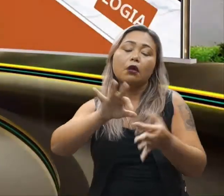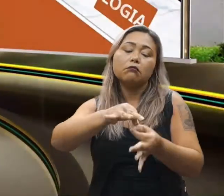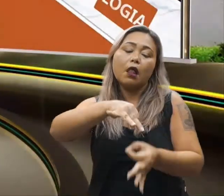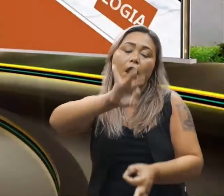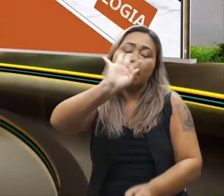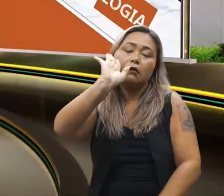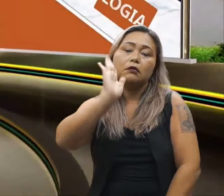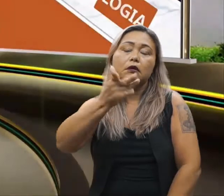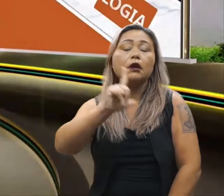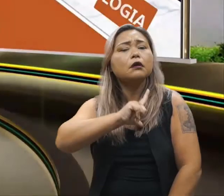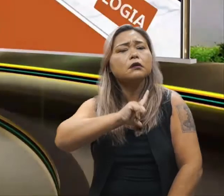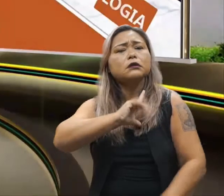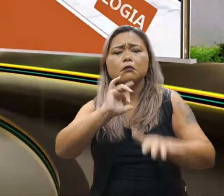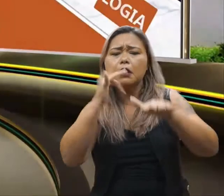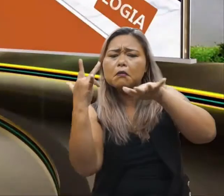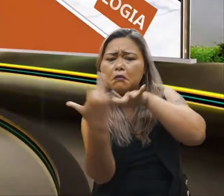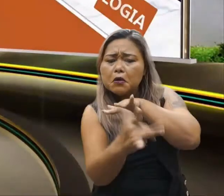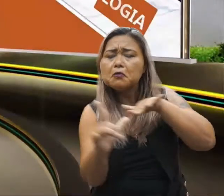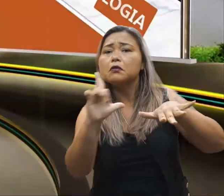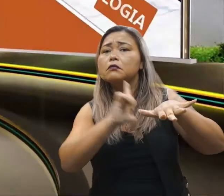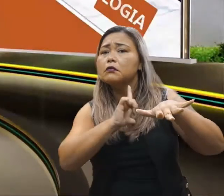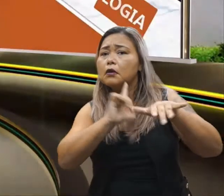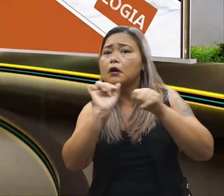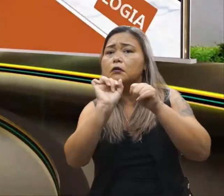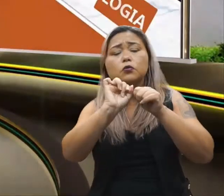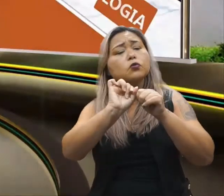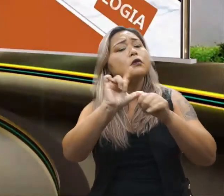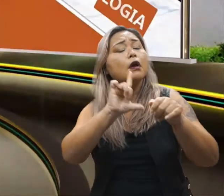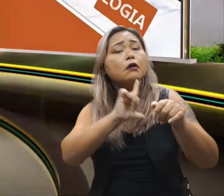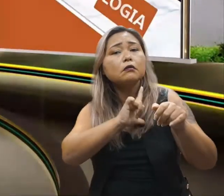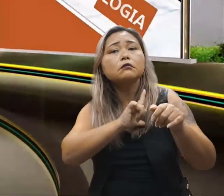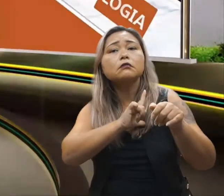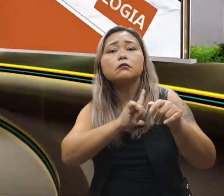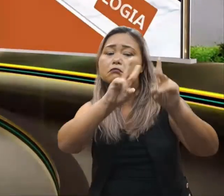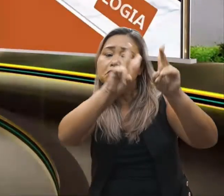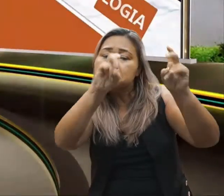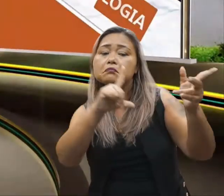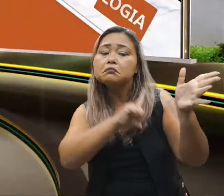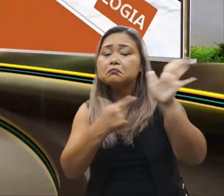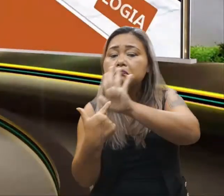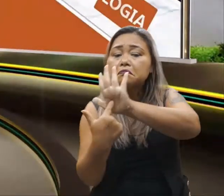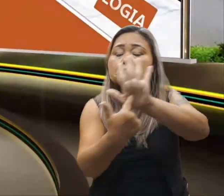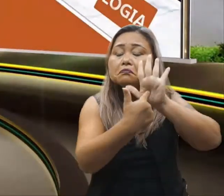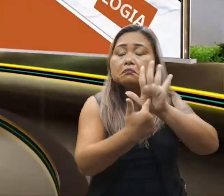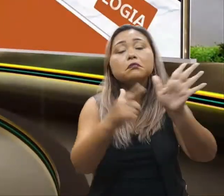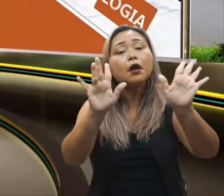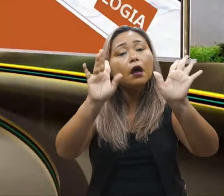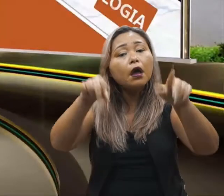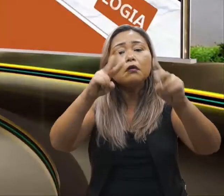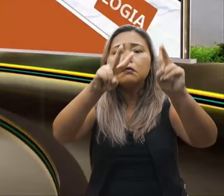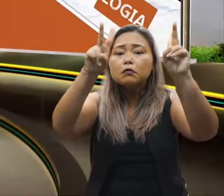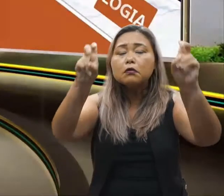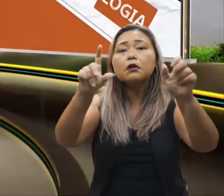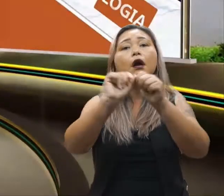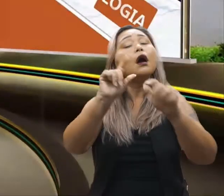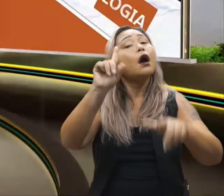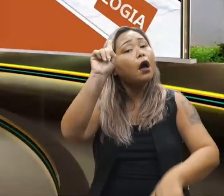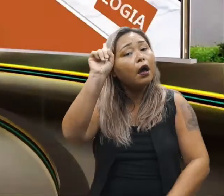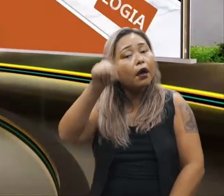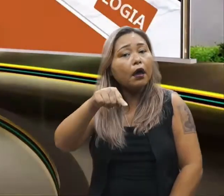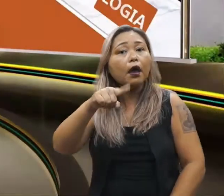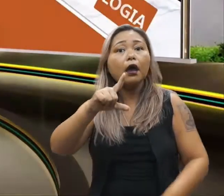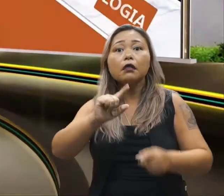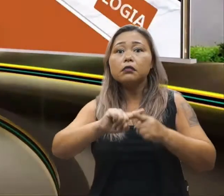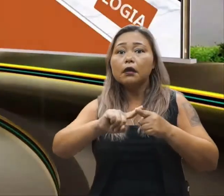sempre na mídia, está sempre nas redes sociais e, de certa forma, a gente pode dizer que é um assunto que gera muita